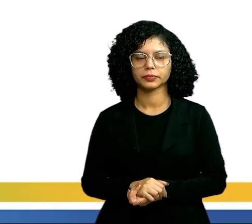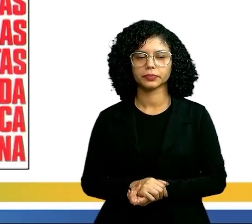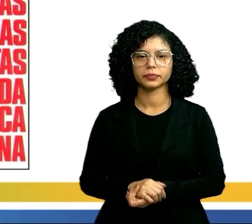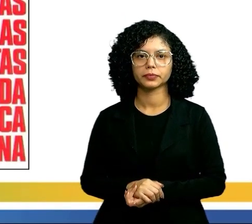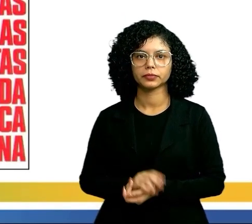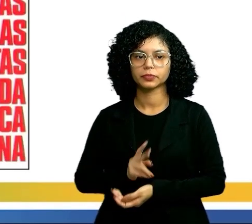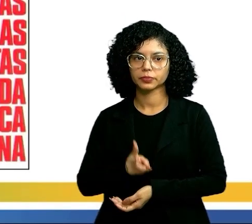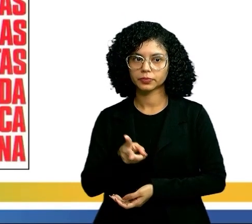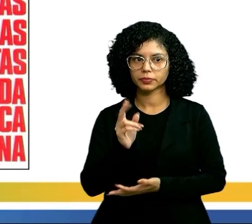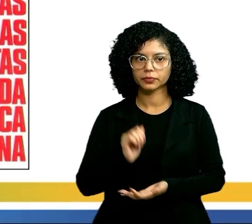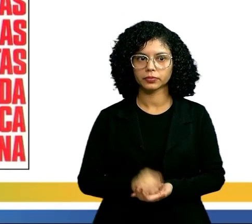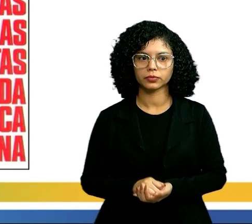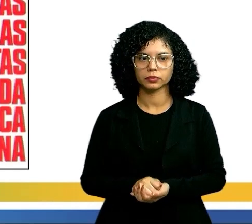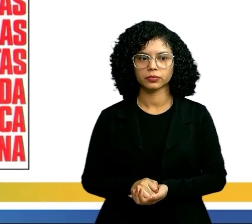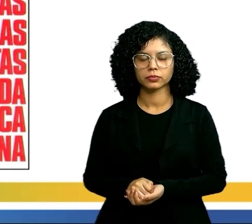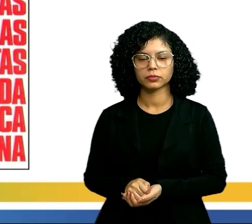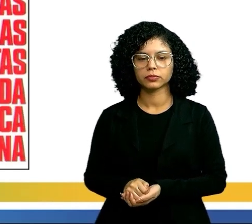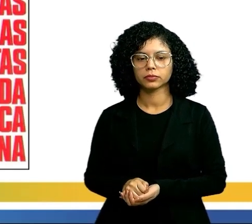à frente.